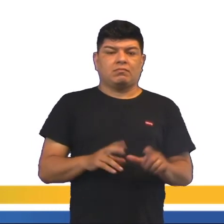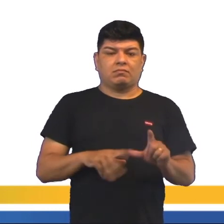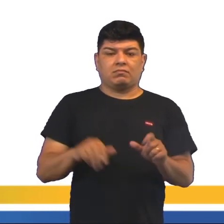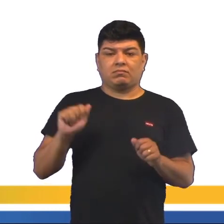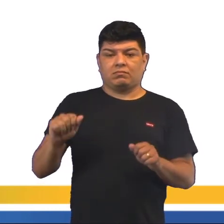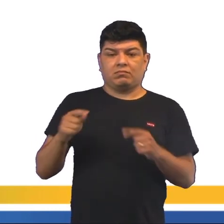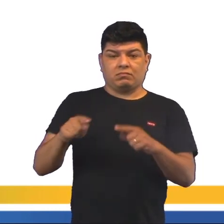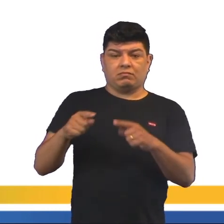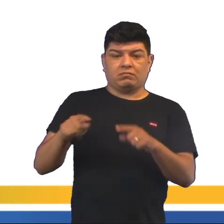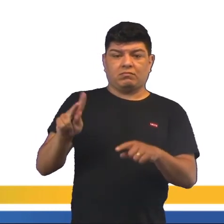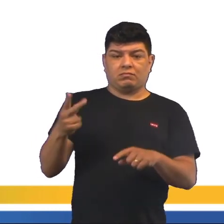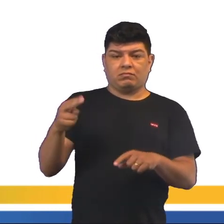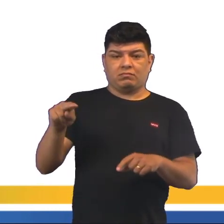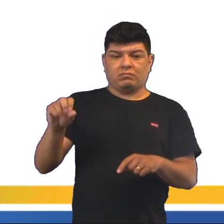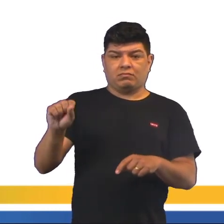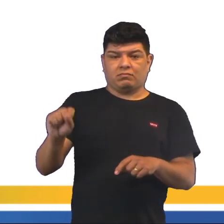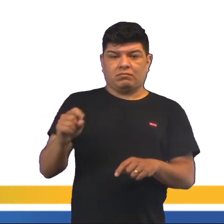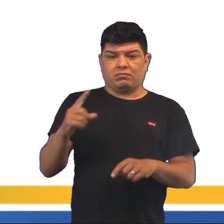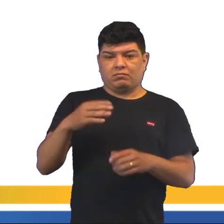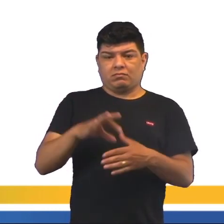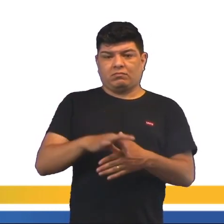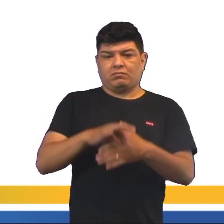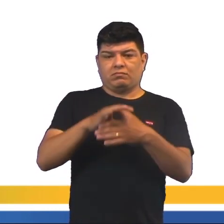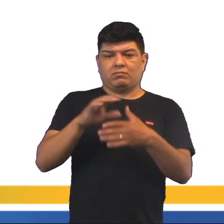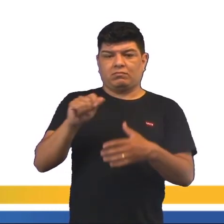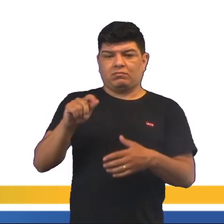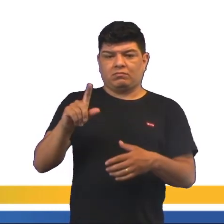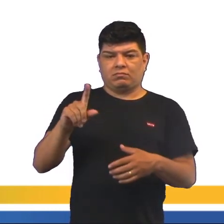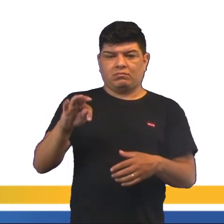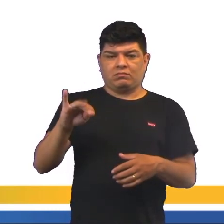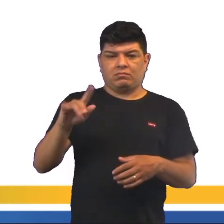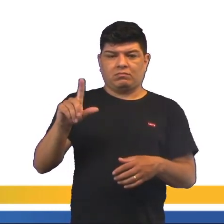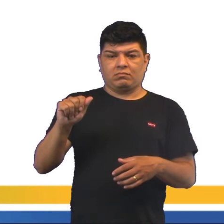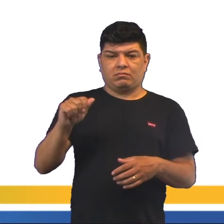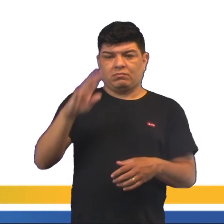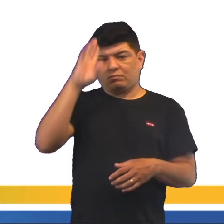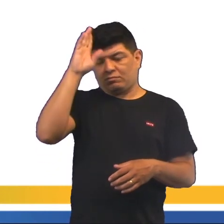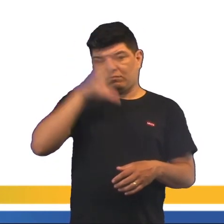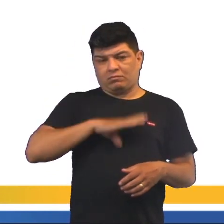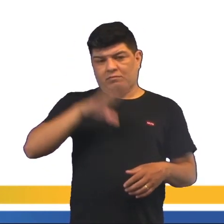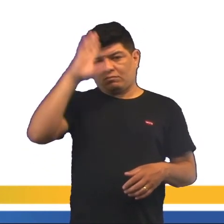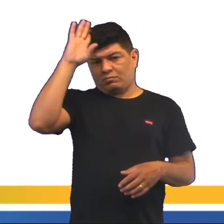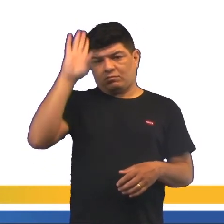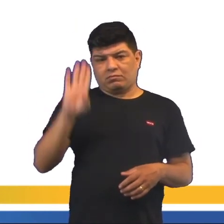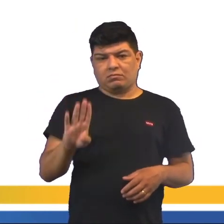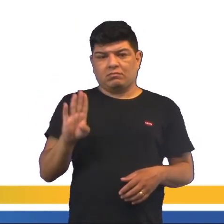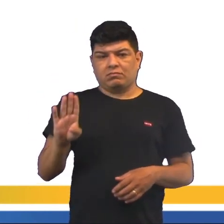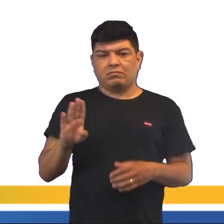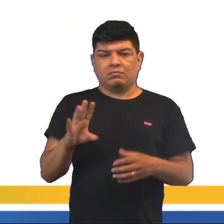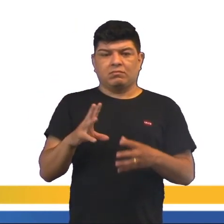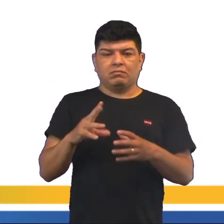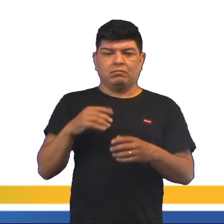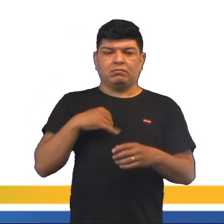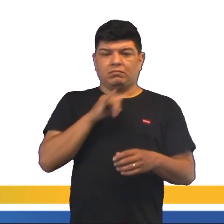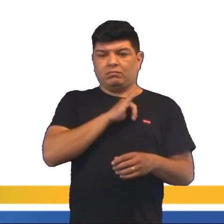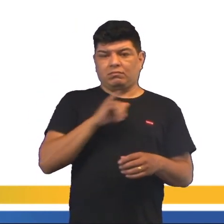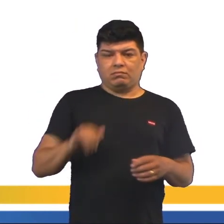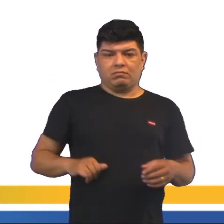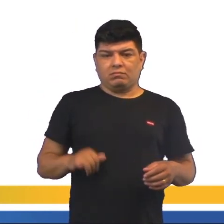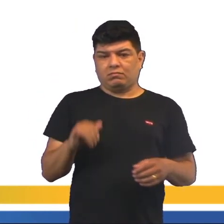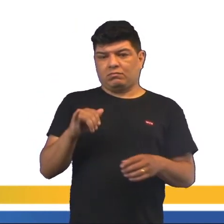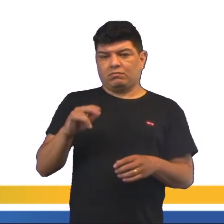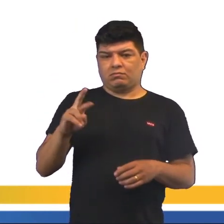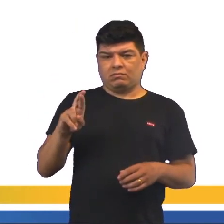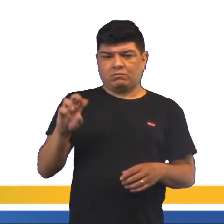Letra A, o ataque dos hunos, liderado por Átila, à cidade de Roma. Letra B, a destituição do